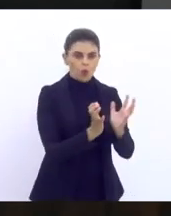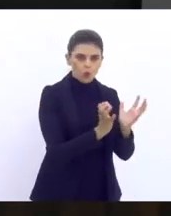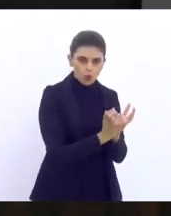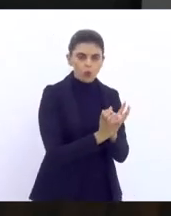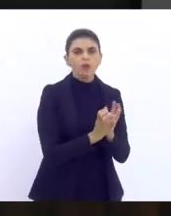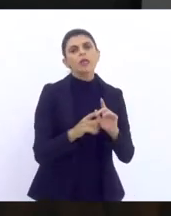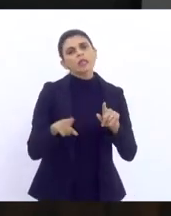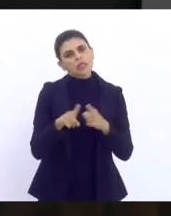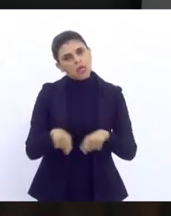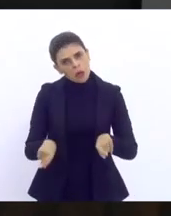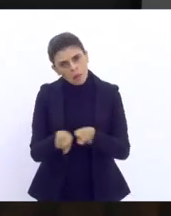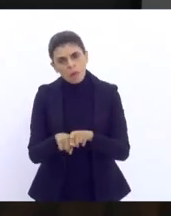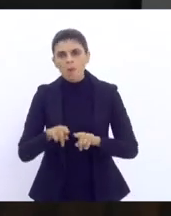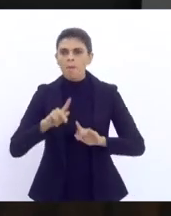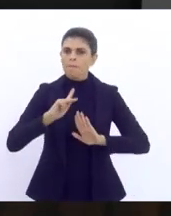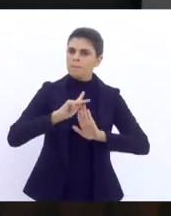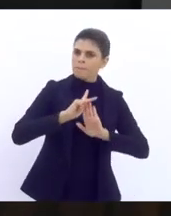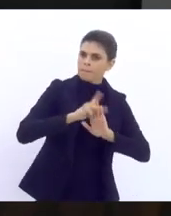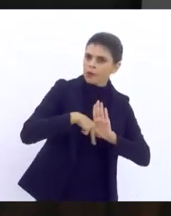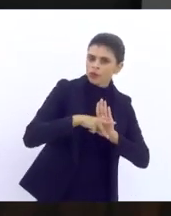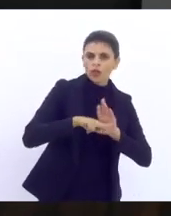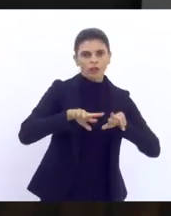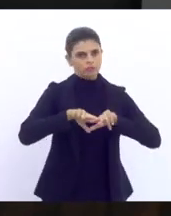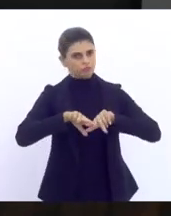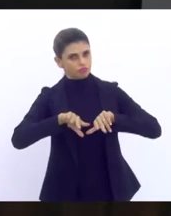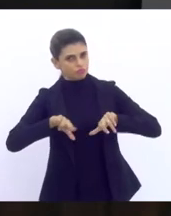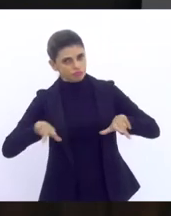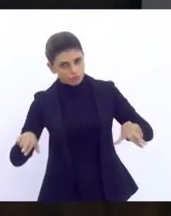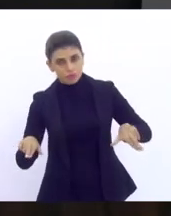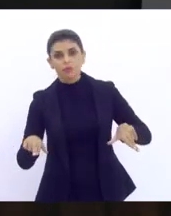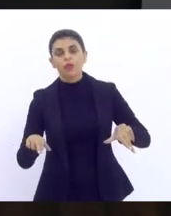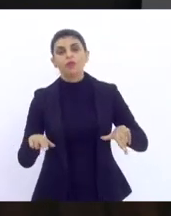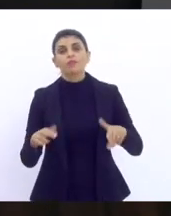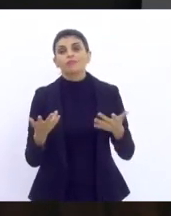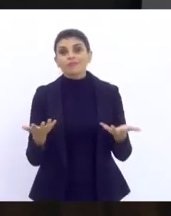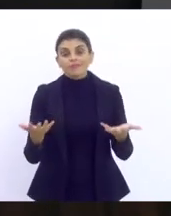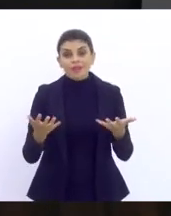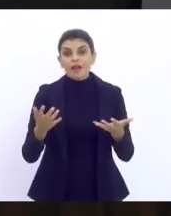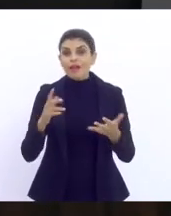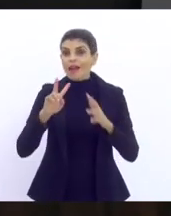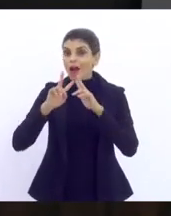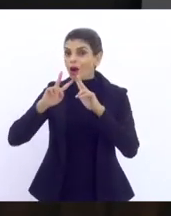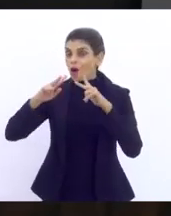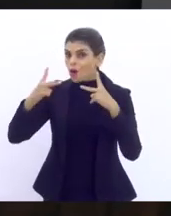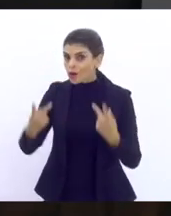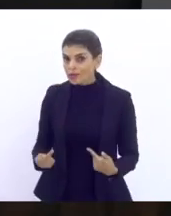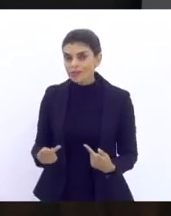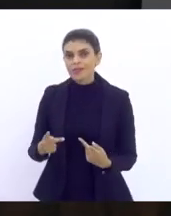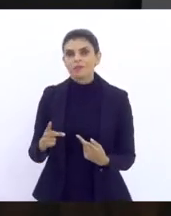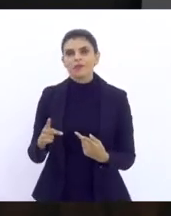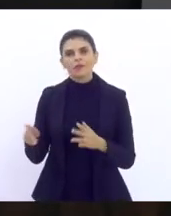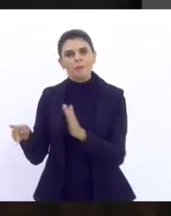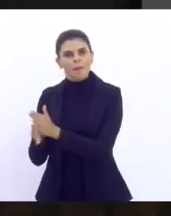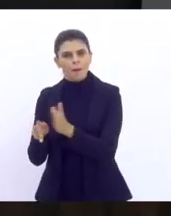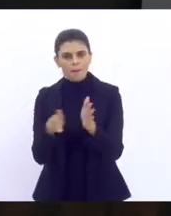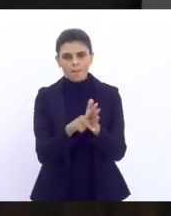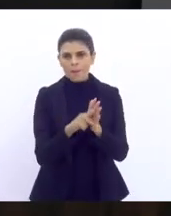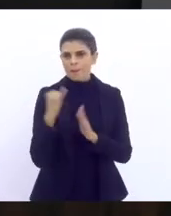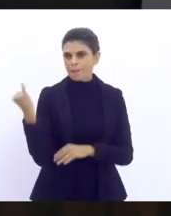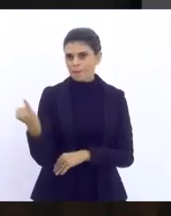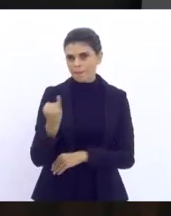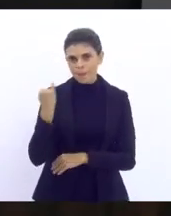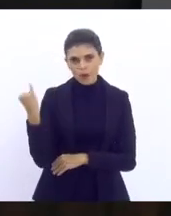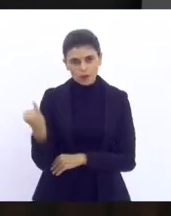cada projeto que aqui se faz presente, fazendo com que seja reconhecida as suas importâncias, da sua